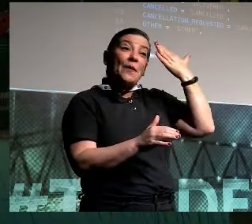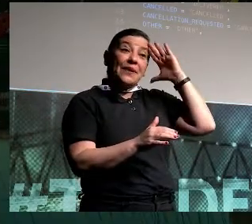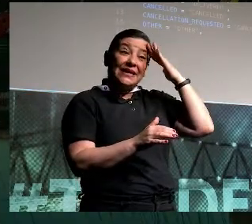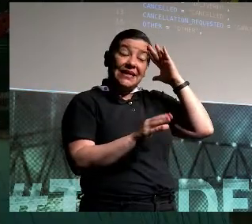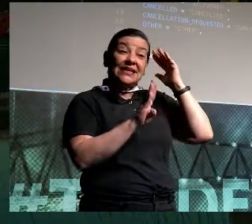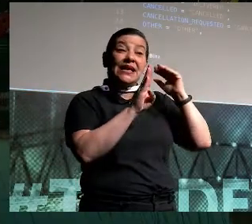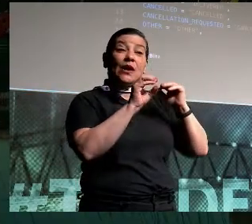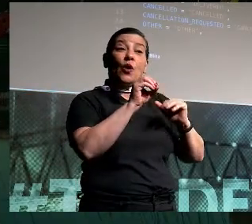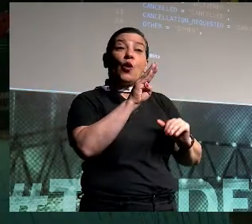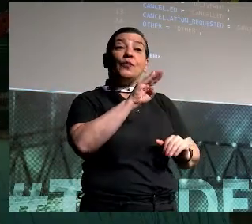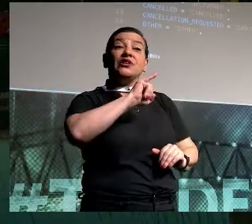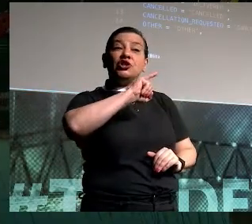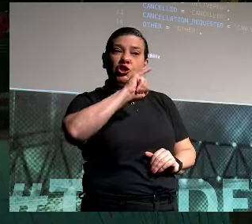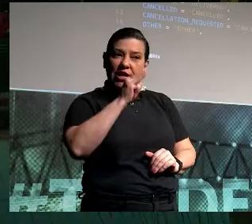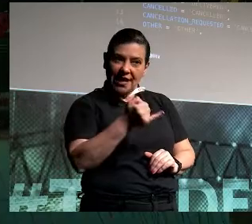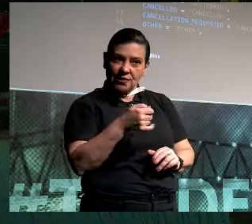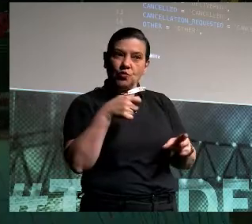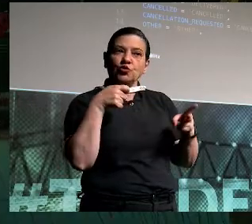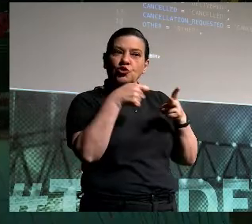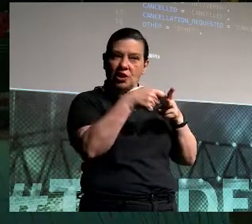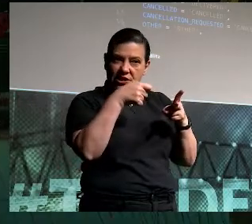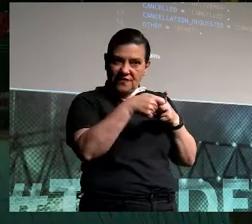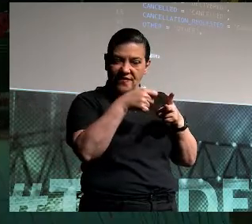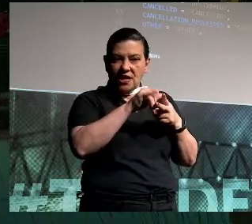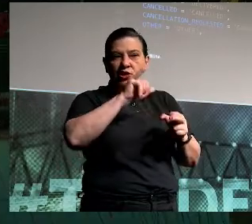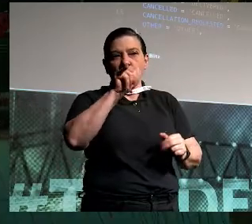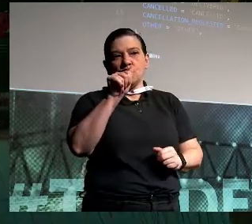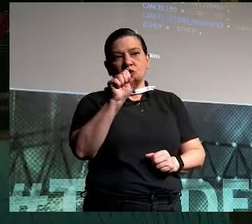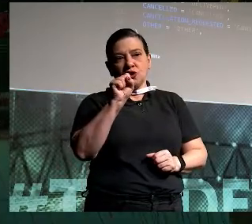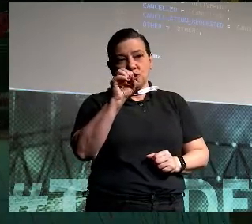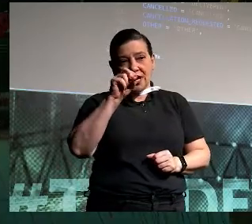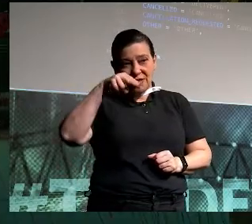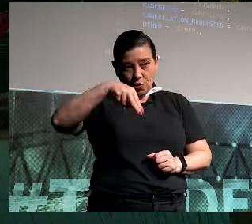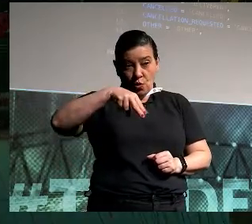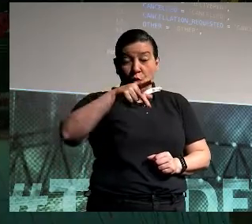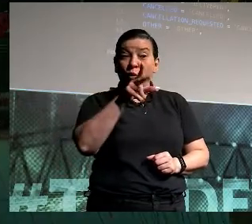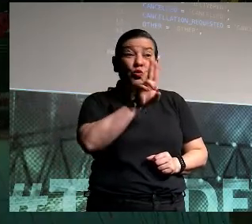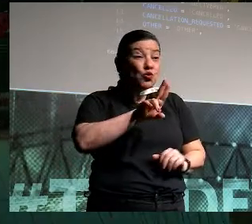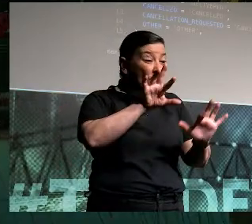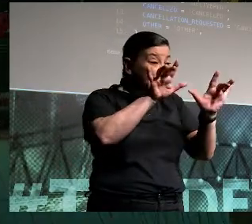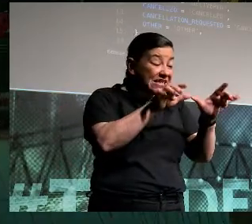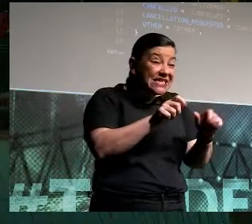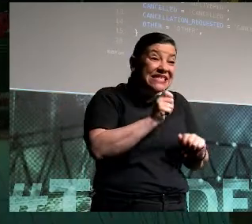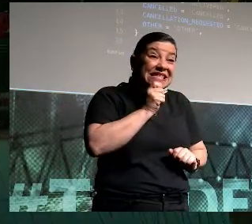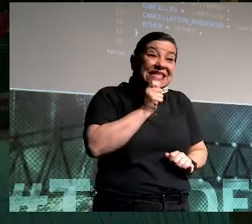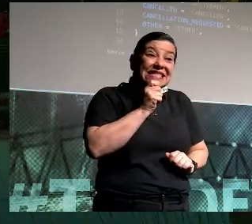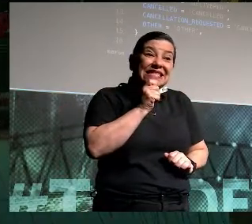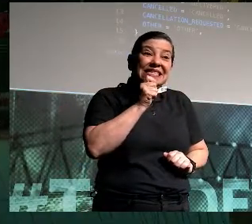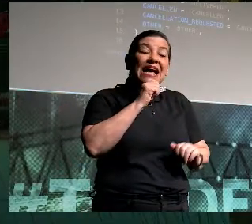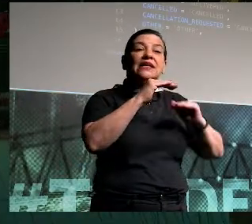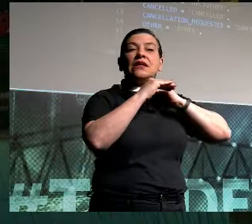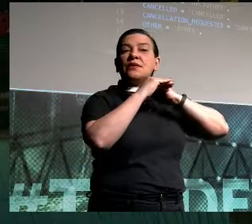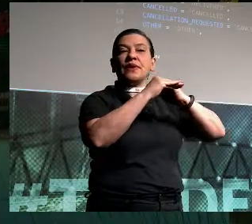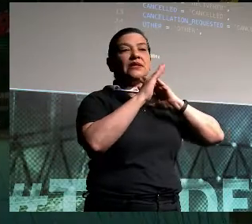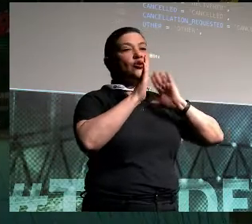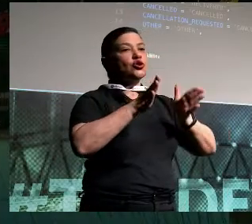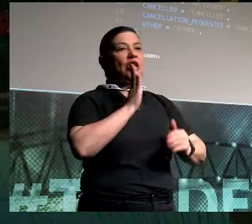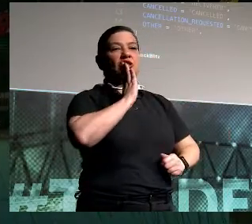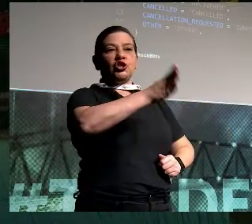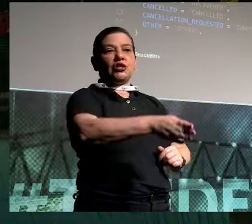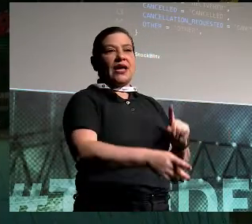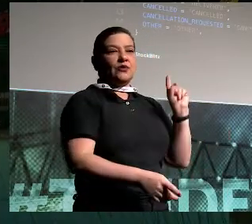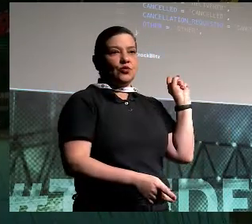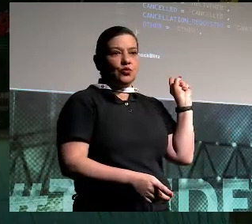object qualquer, um objeto JavaScript ali, um JSON, e se o usuário não passar nada, ele tem por padrão esse unknown metadata, que